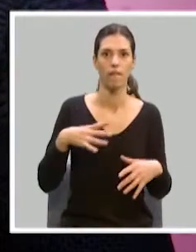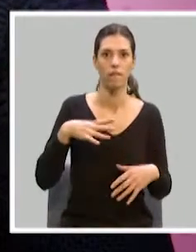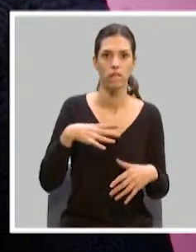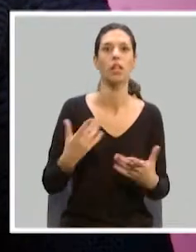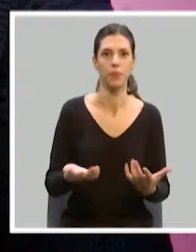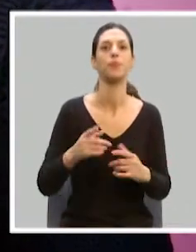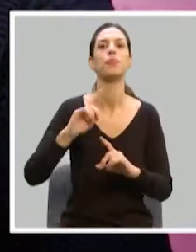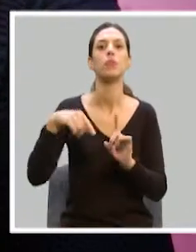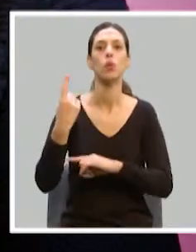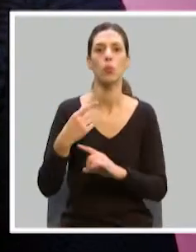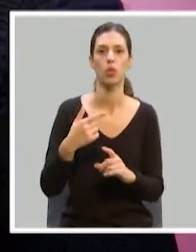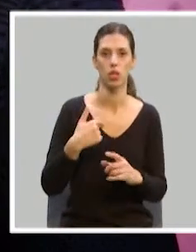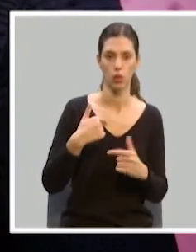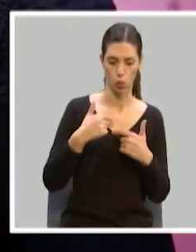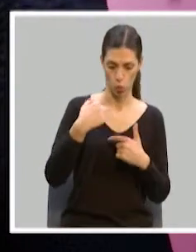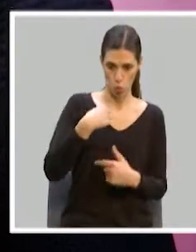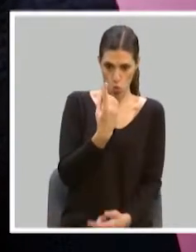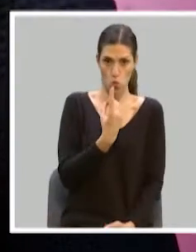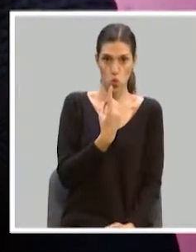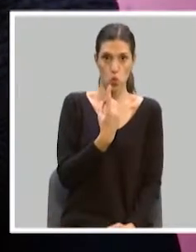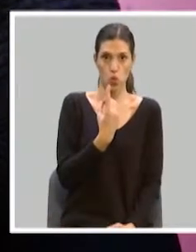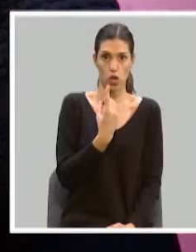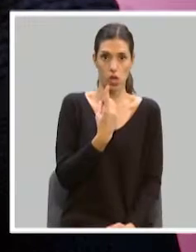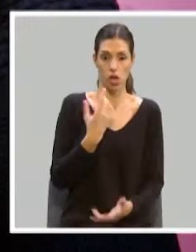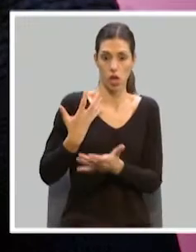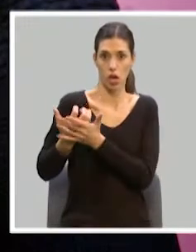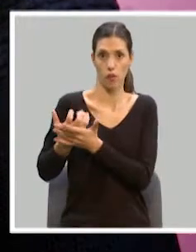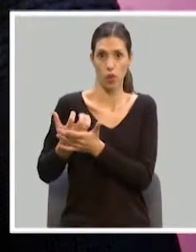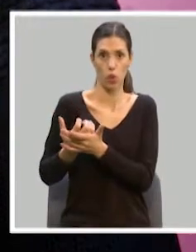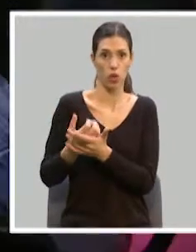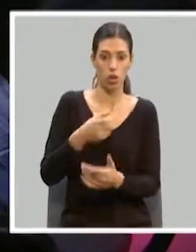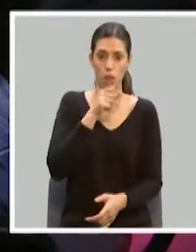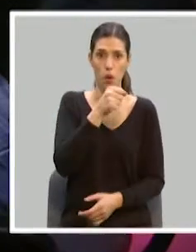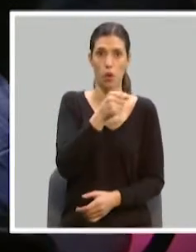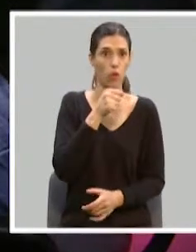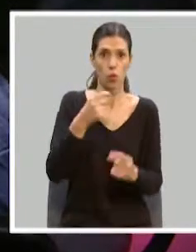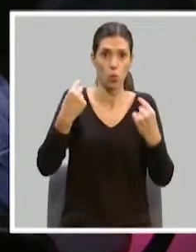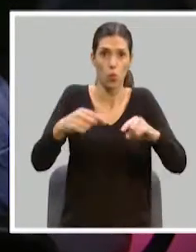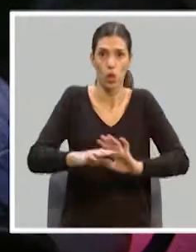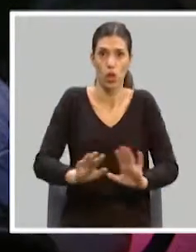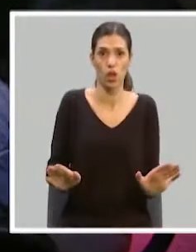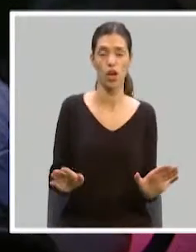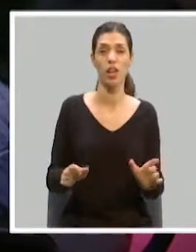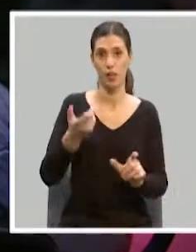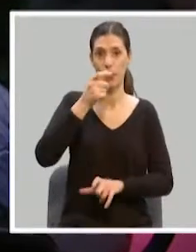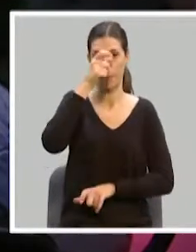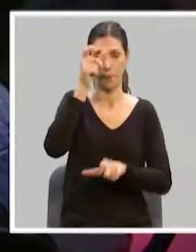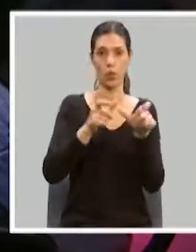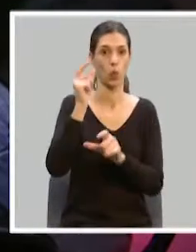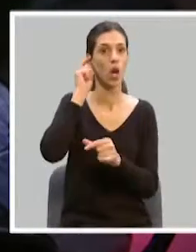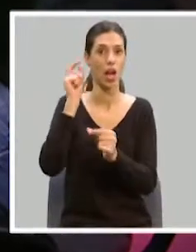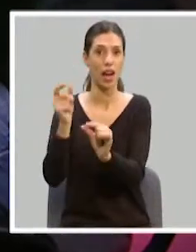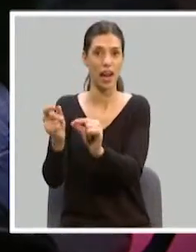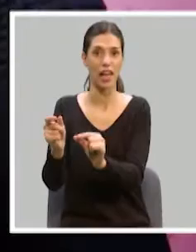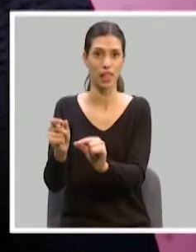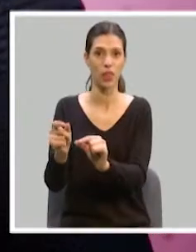e depois esta um o microfone e essa sensação que para quem é da